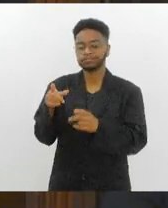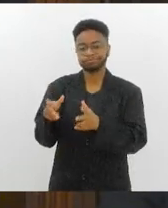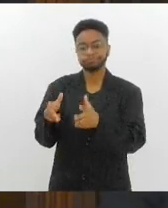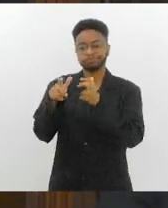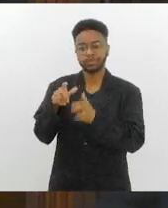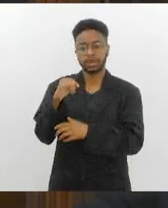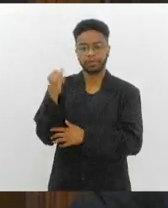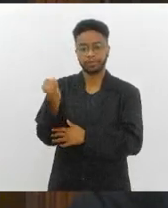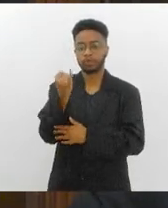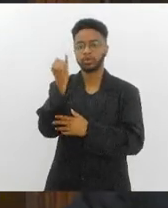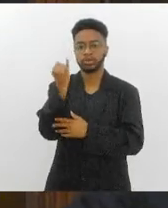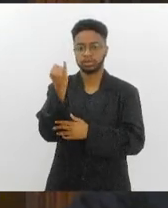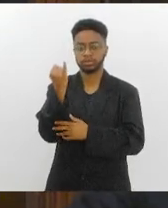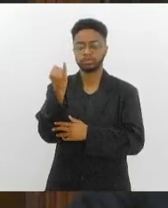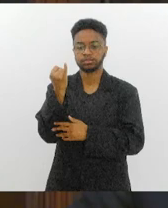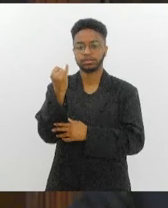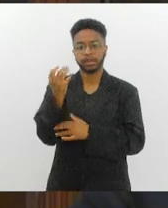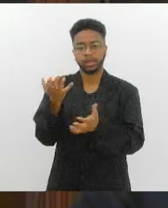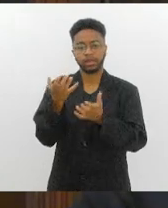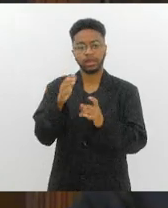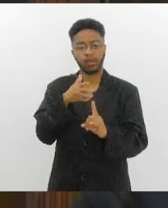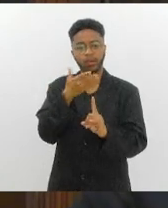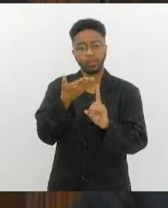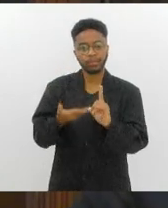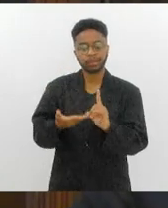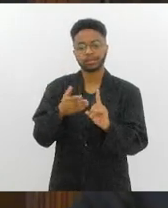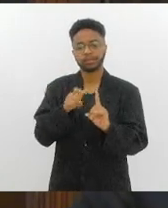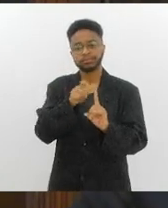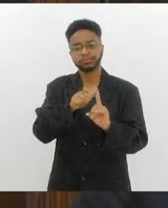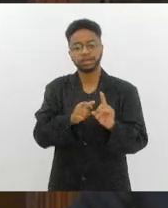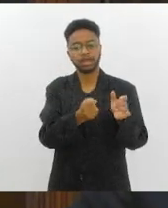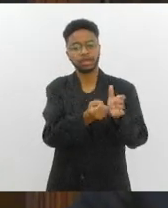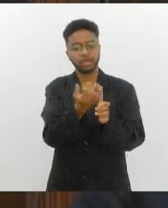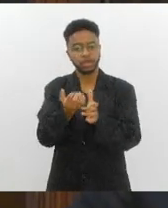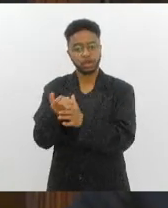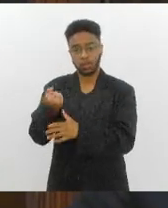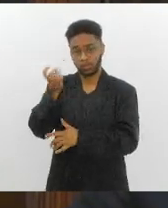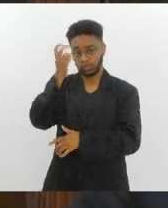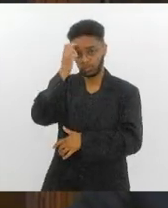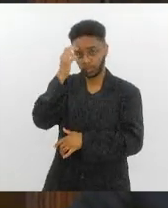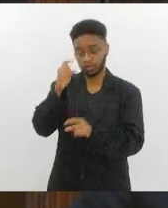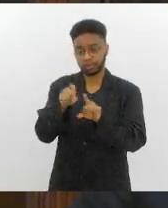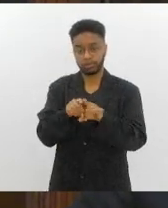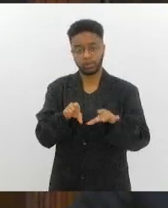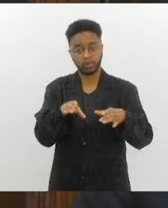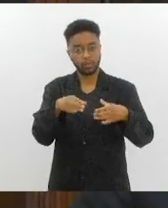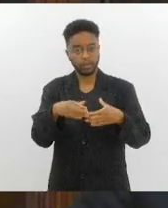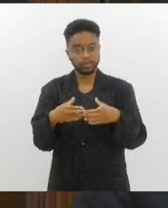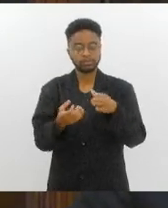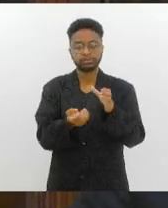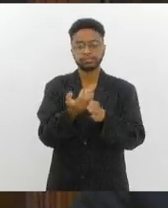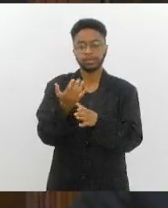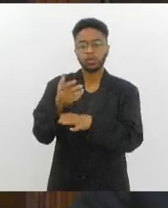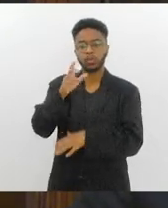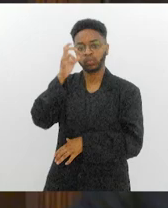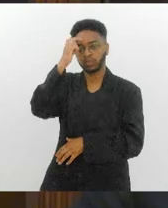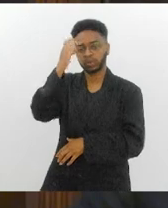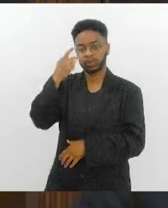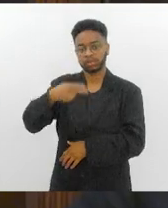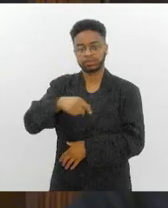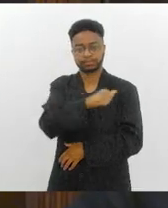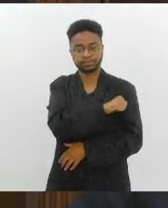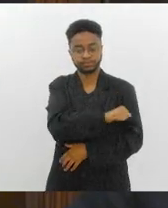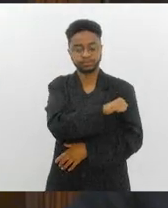né, prestigiar uma fazedora de cultura, uma companhia que produz cultura no Rio de Janeiro e que é,